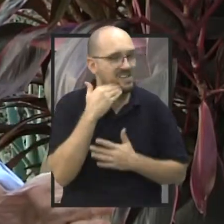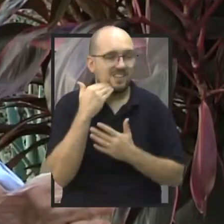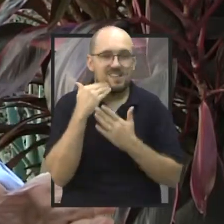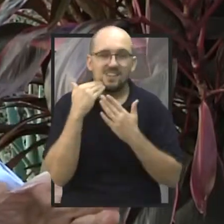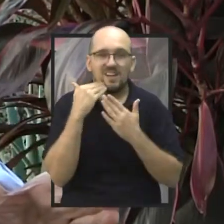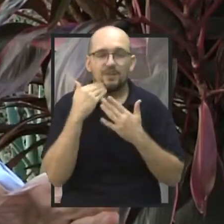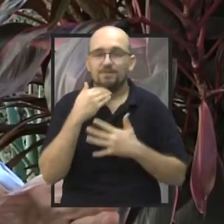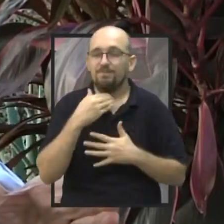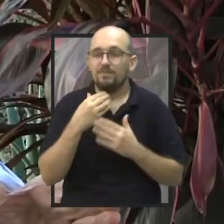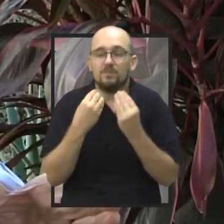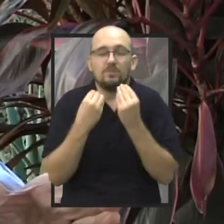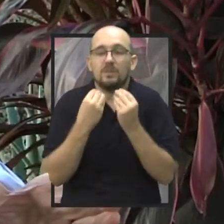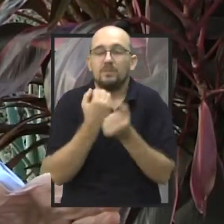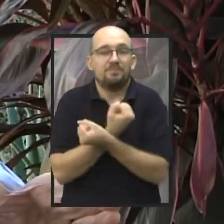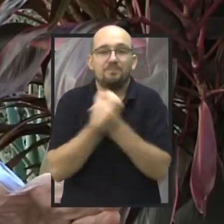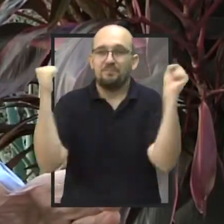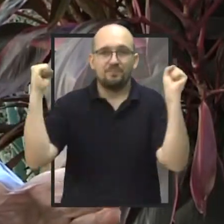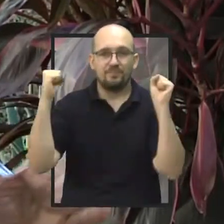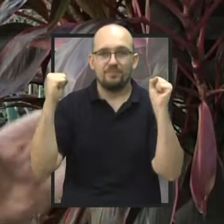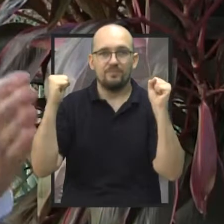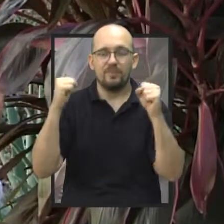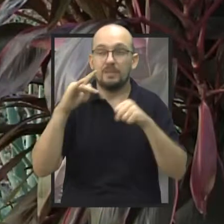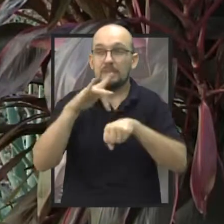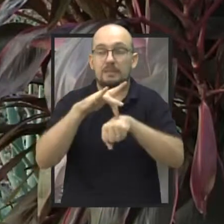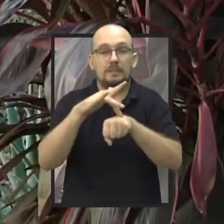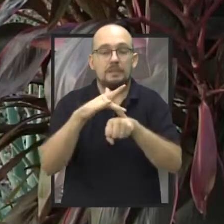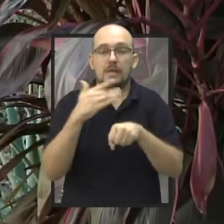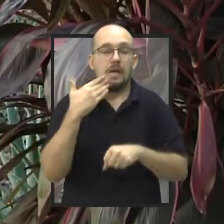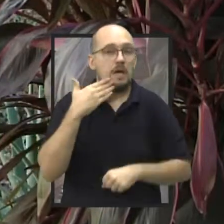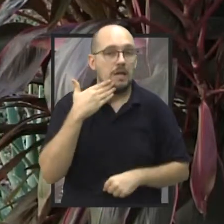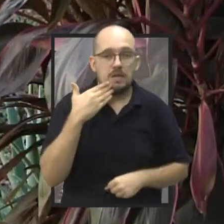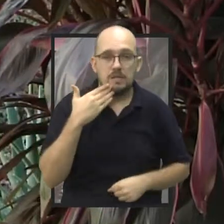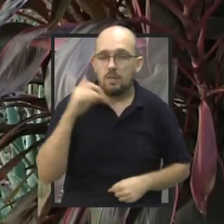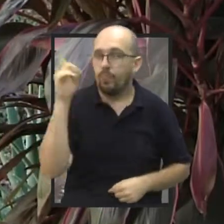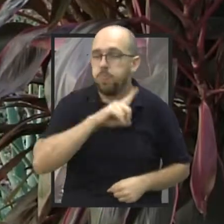foi e continua sendo. Veja bem,